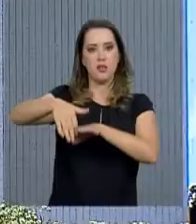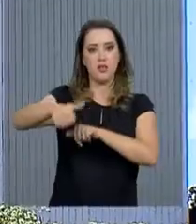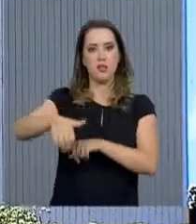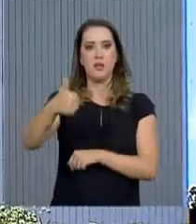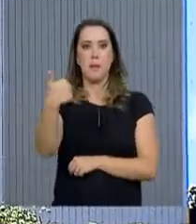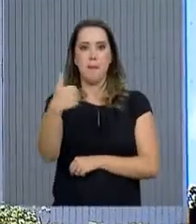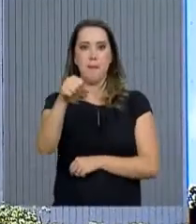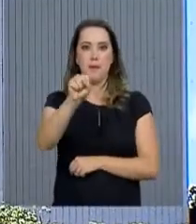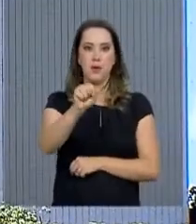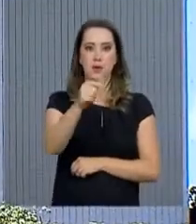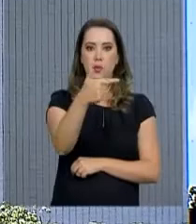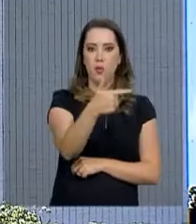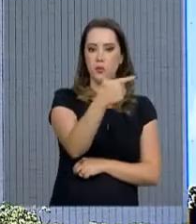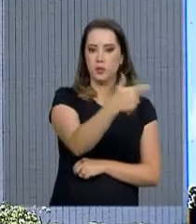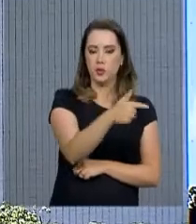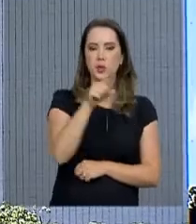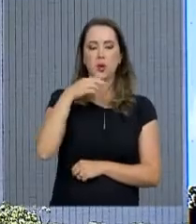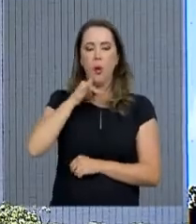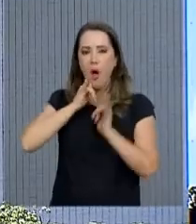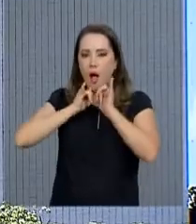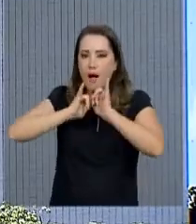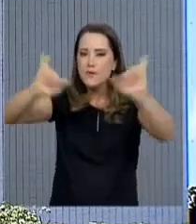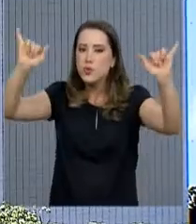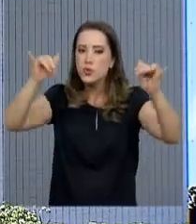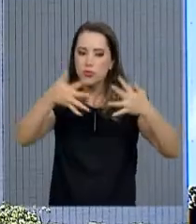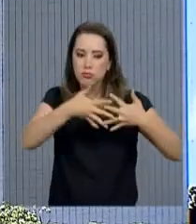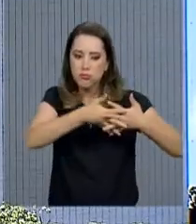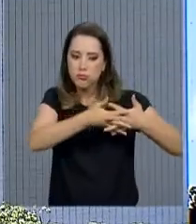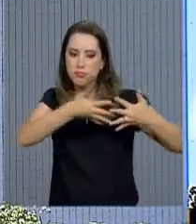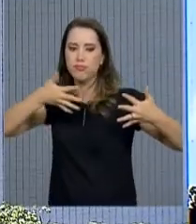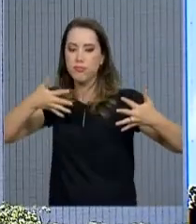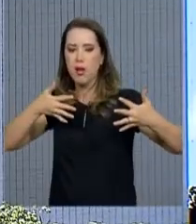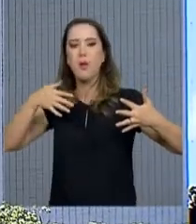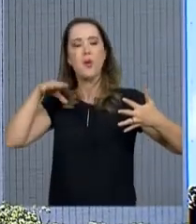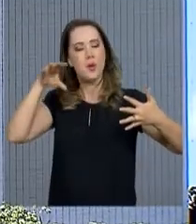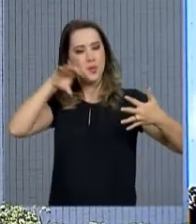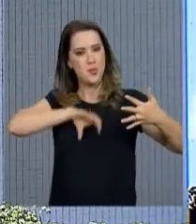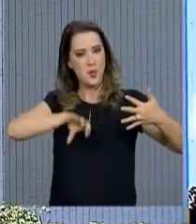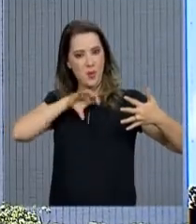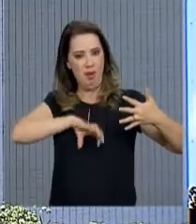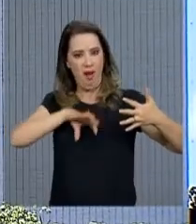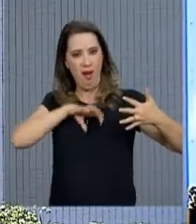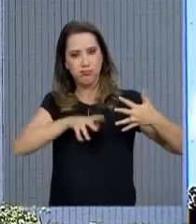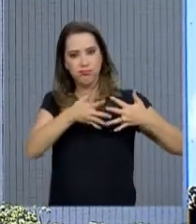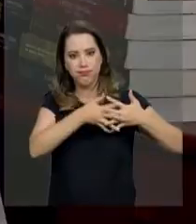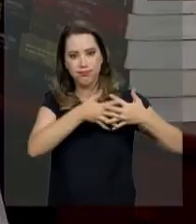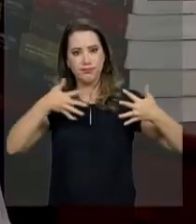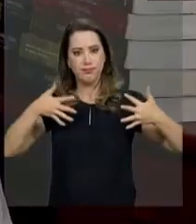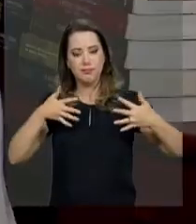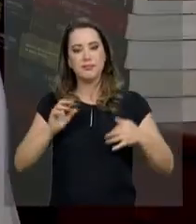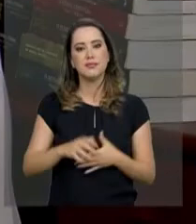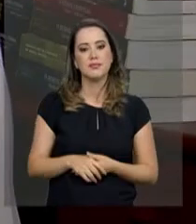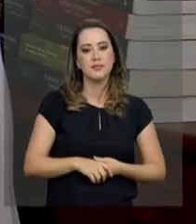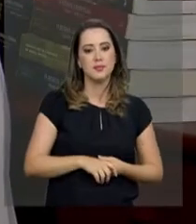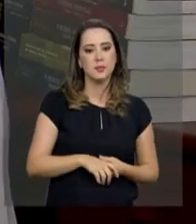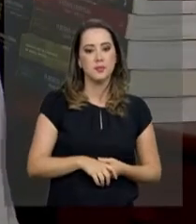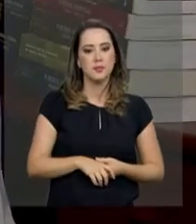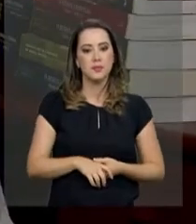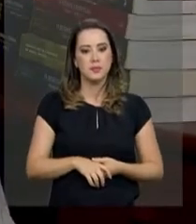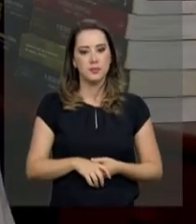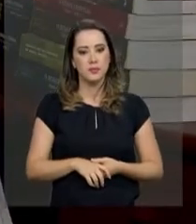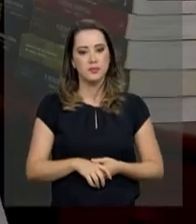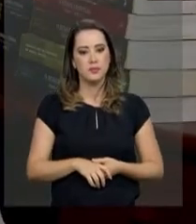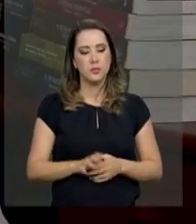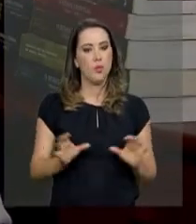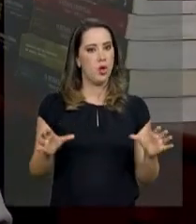quando foi declarada a independência brasileira do império português ela estava com a